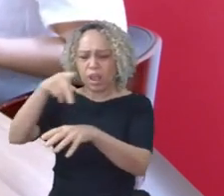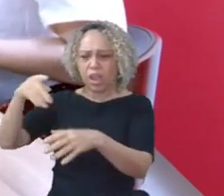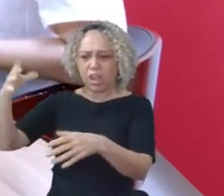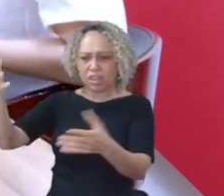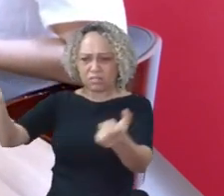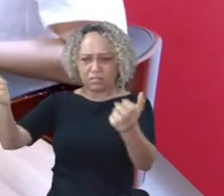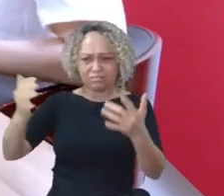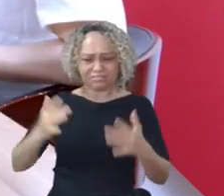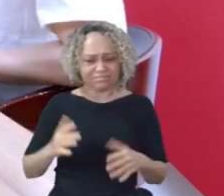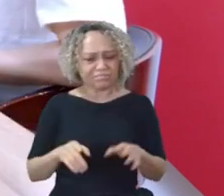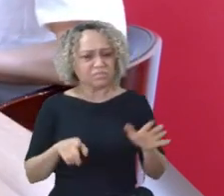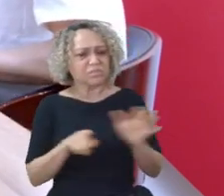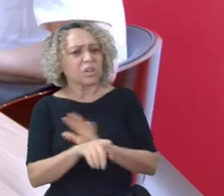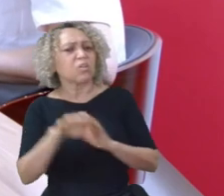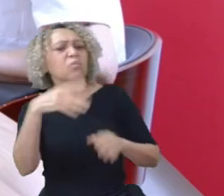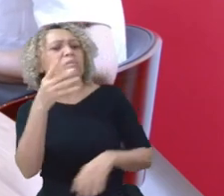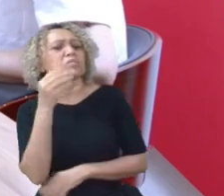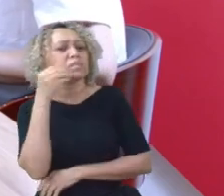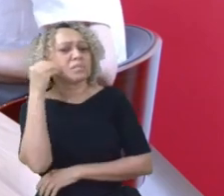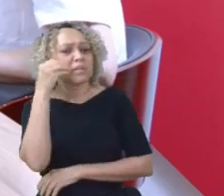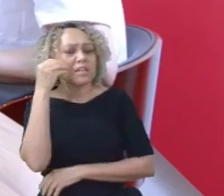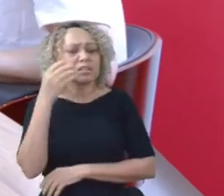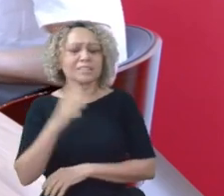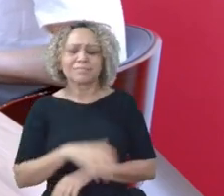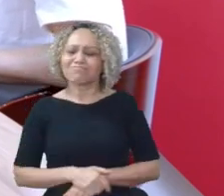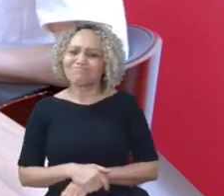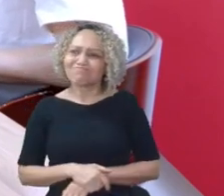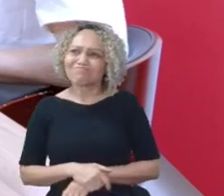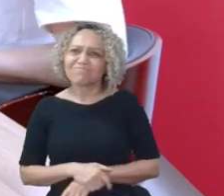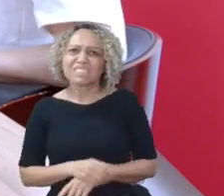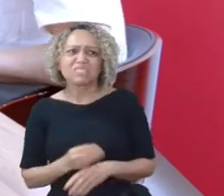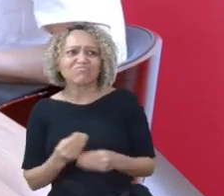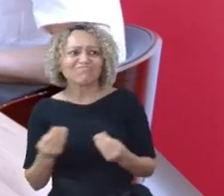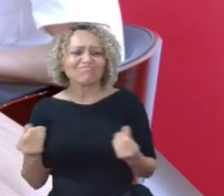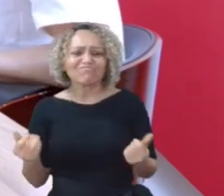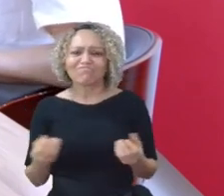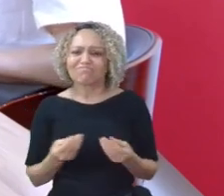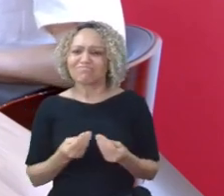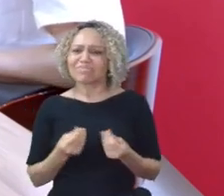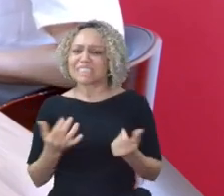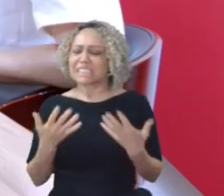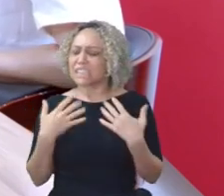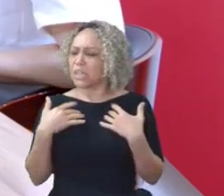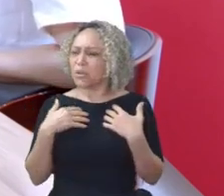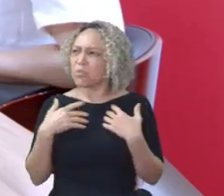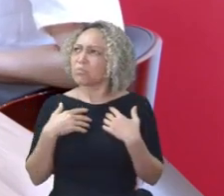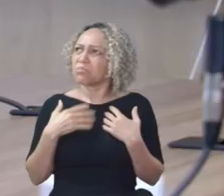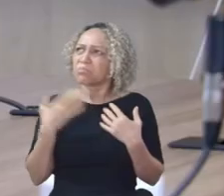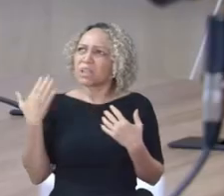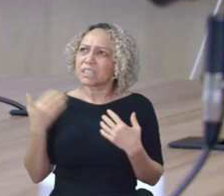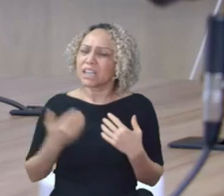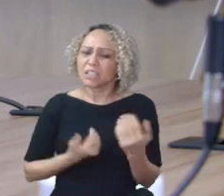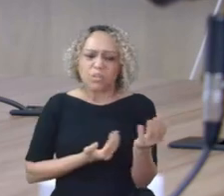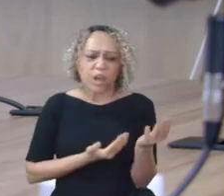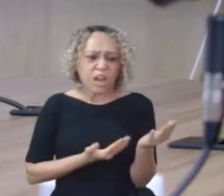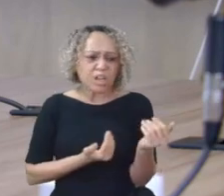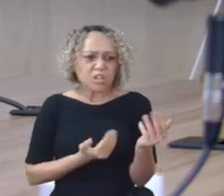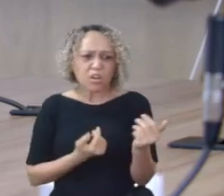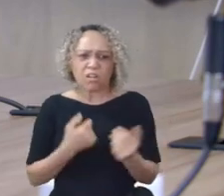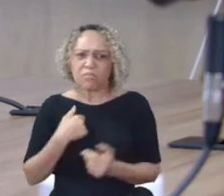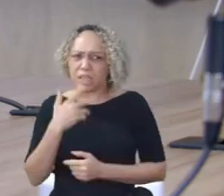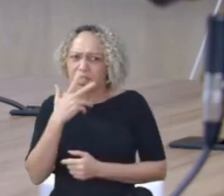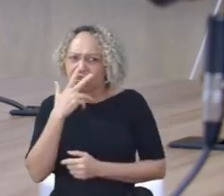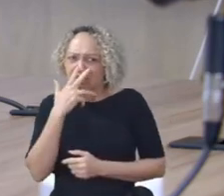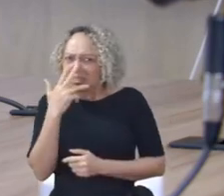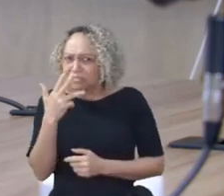foi muito assim, porque eu era tão jovem, eu acho que, tipo, não conseguia aproveitar, não tinha essa magnitude do evento. Assim, eles me chamaram pra jogar bola